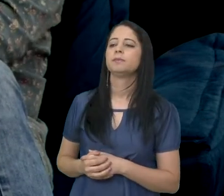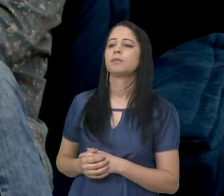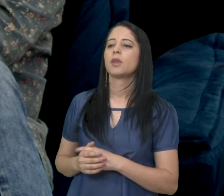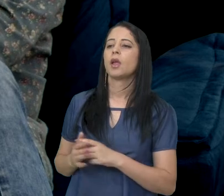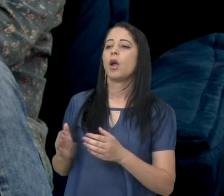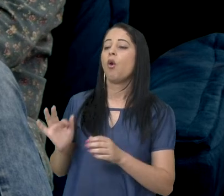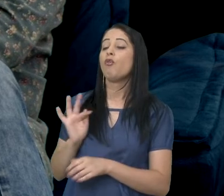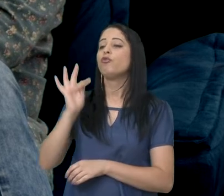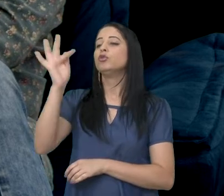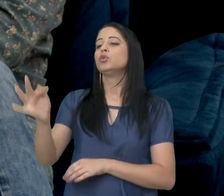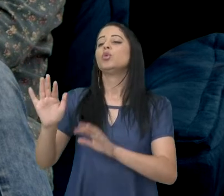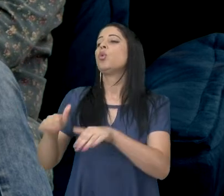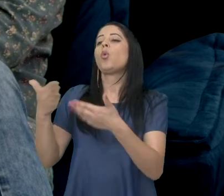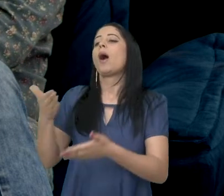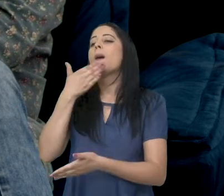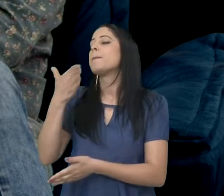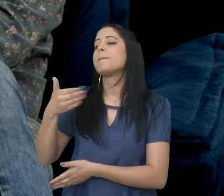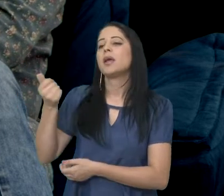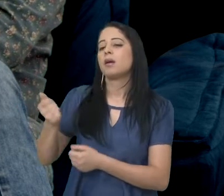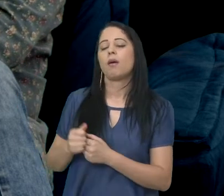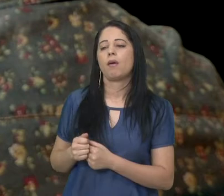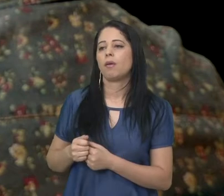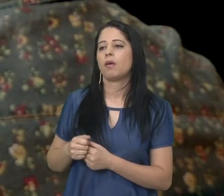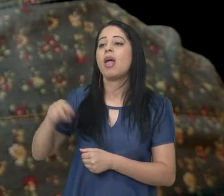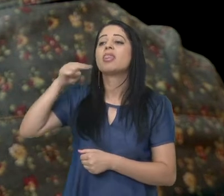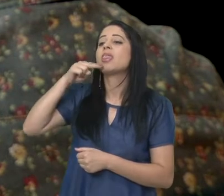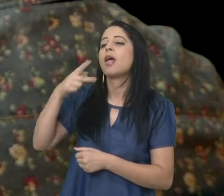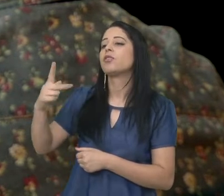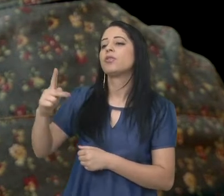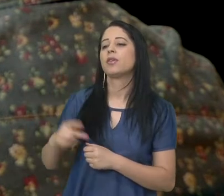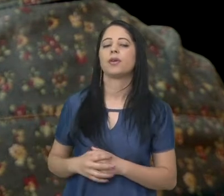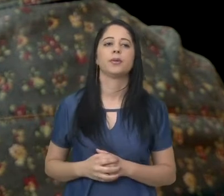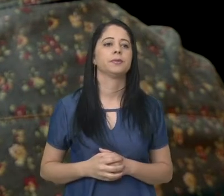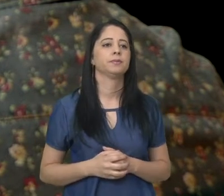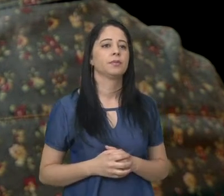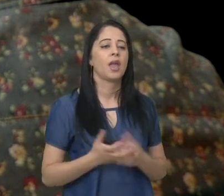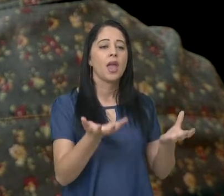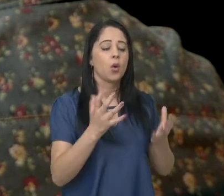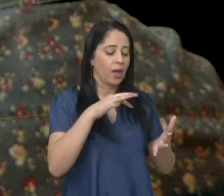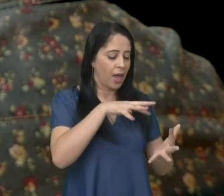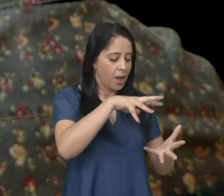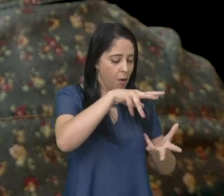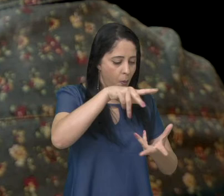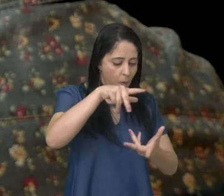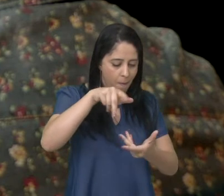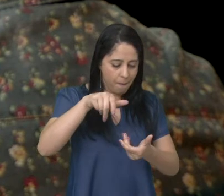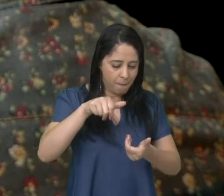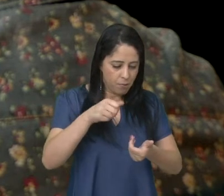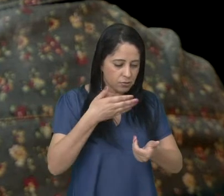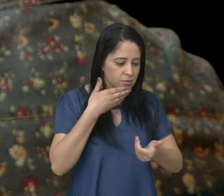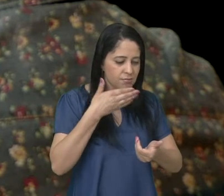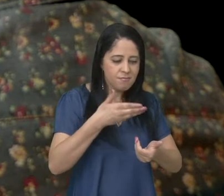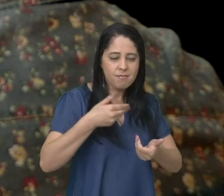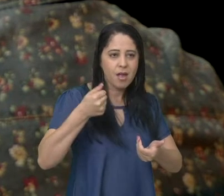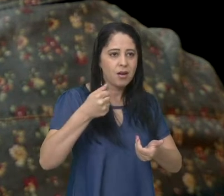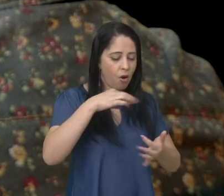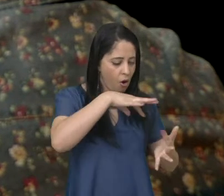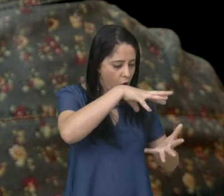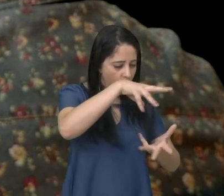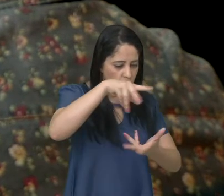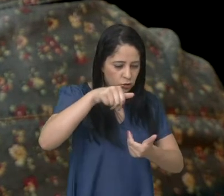para o seu neto? Uma sociedade, um mundo melhor, que eu digo, um mundo que você